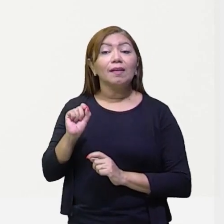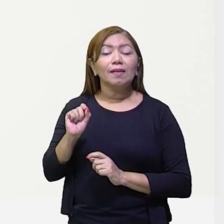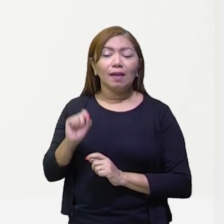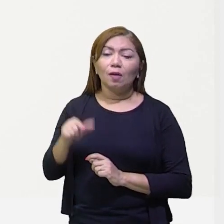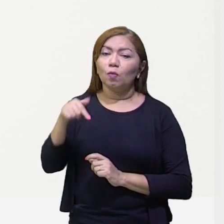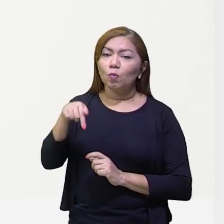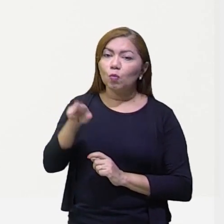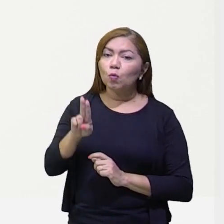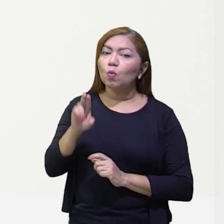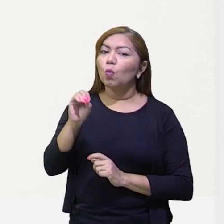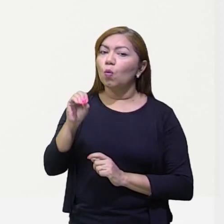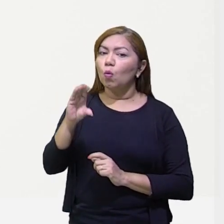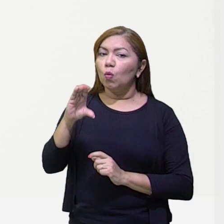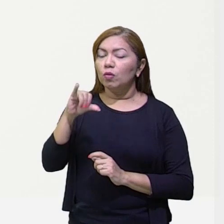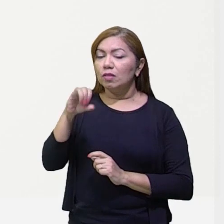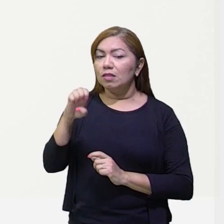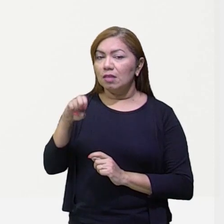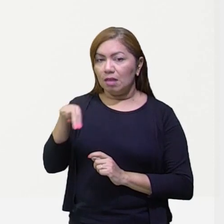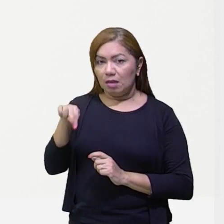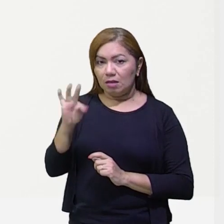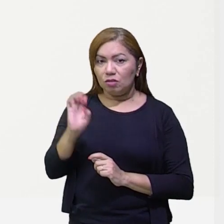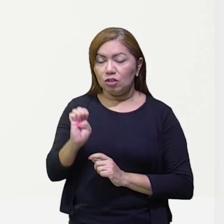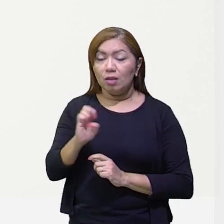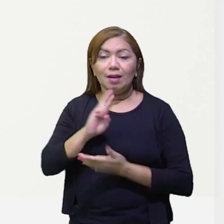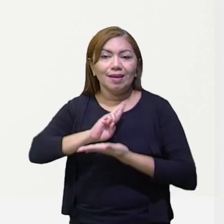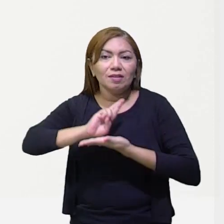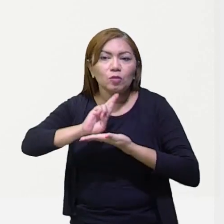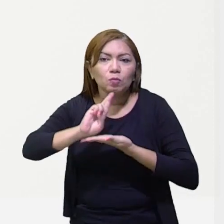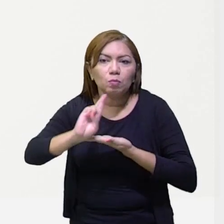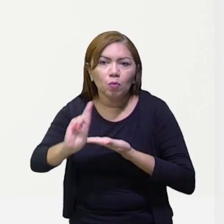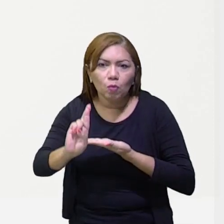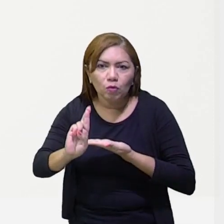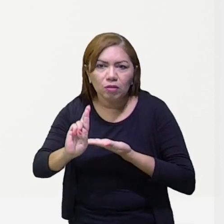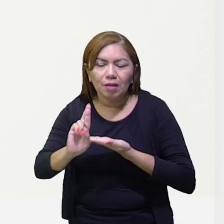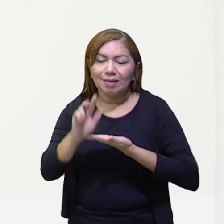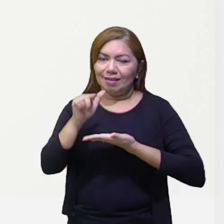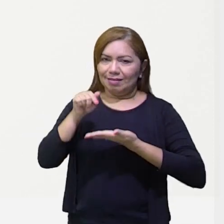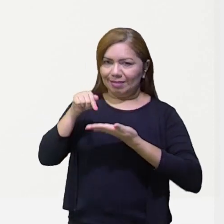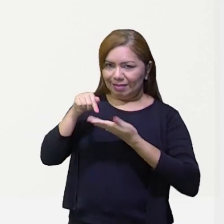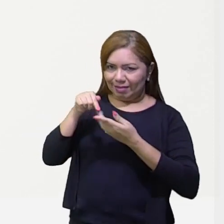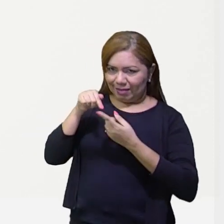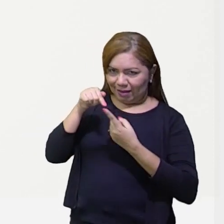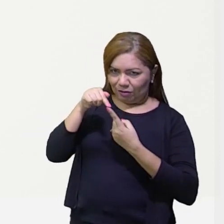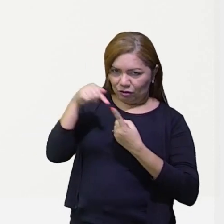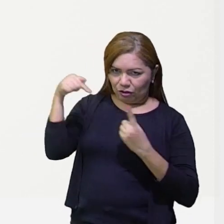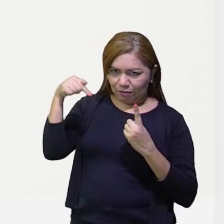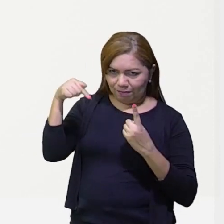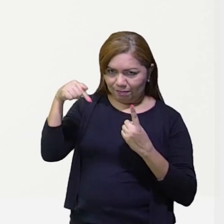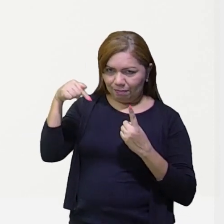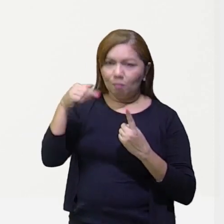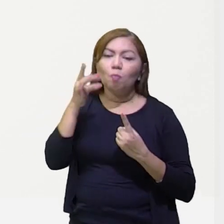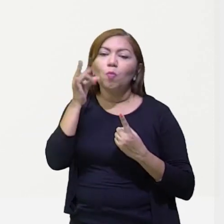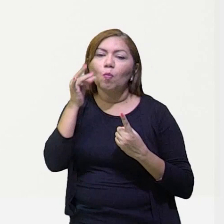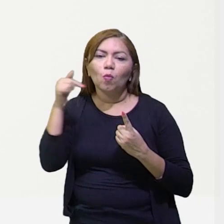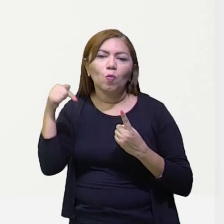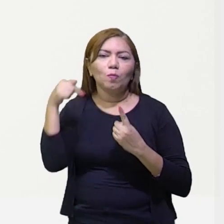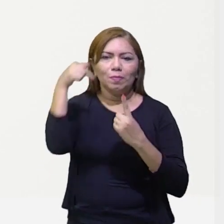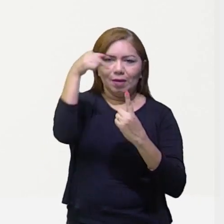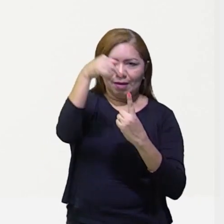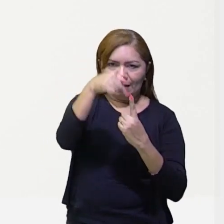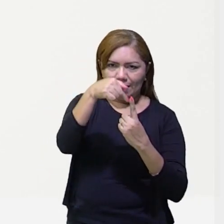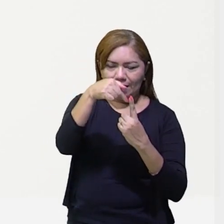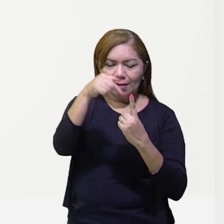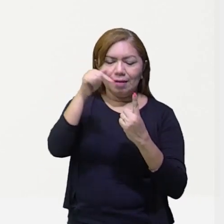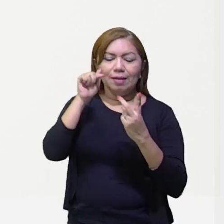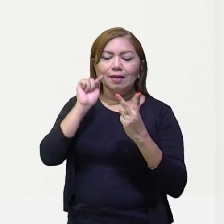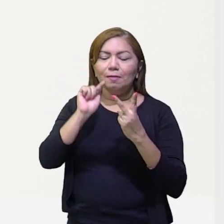nosso quociente. É o resultado dessa divisão de 14 por 2. Ou seja,